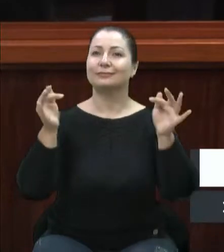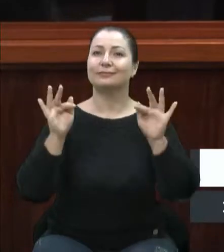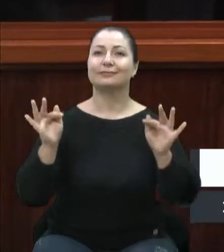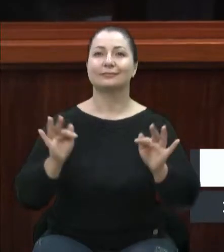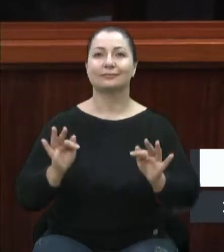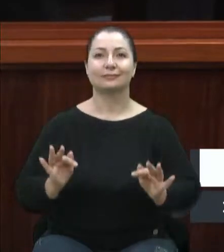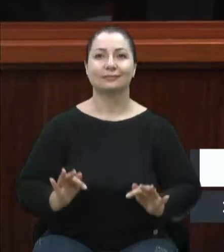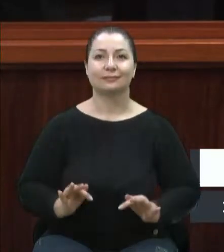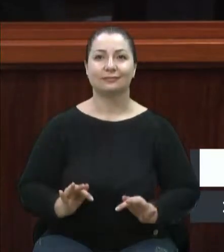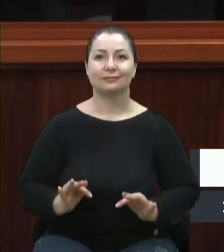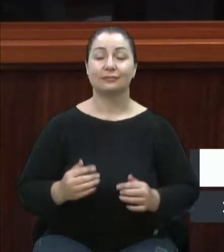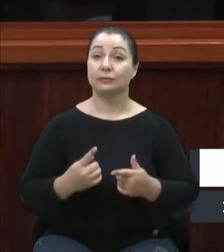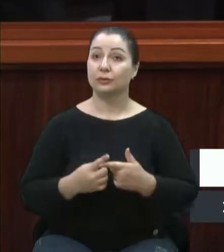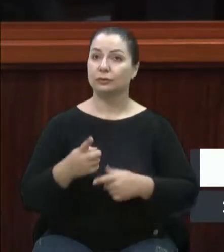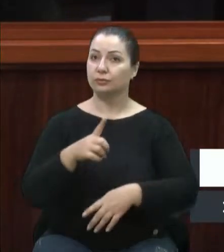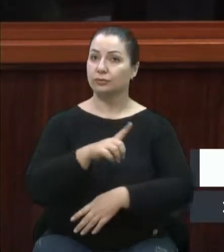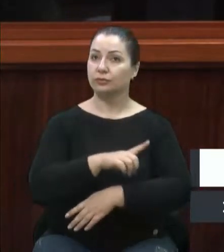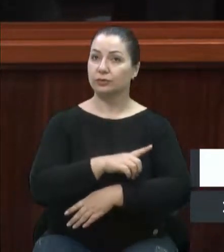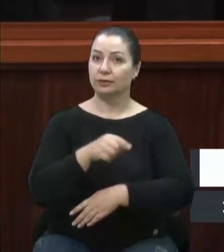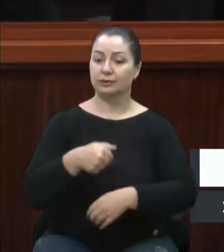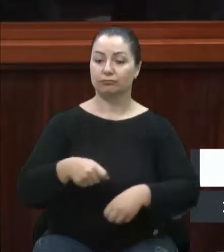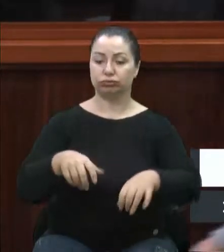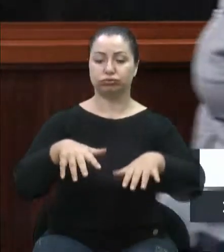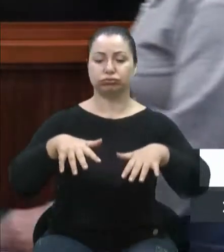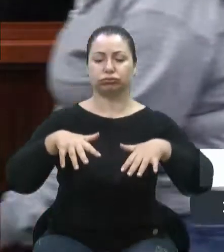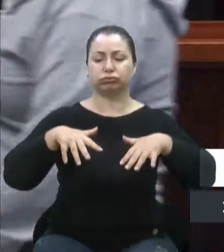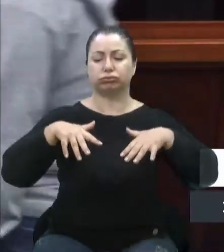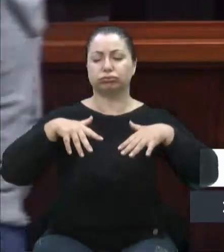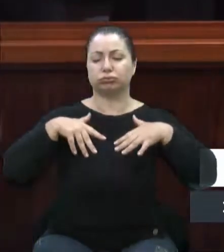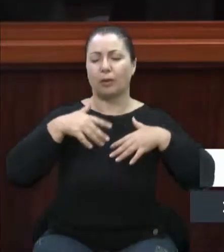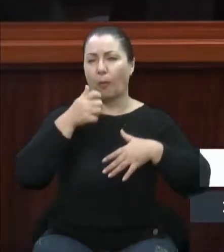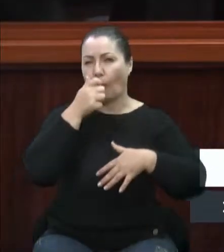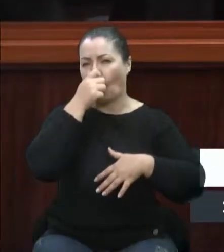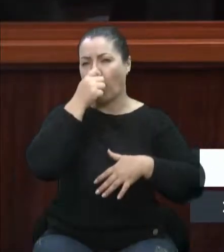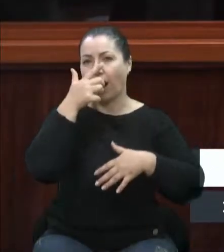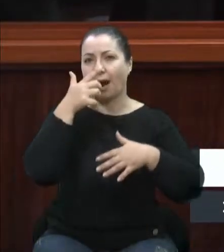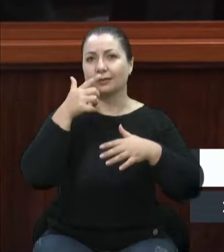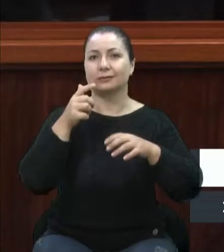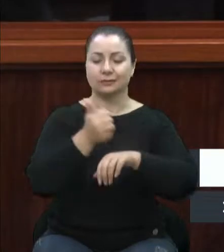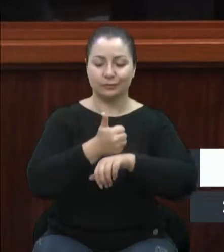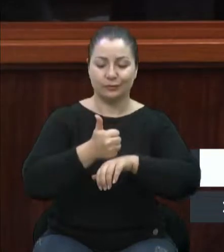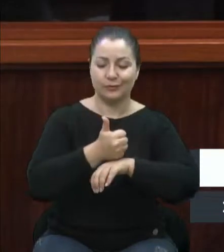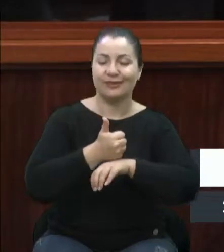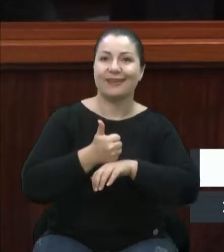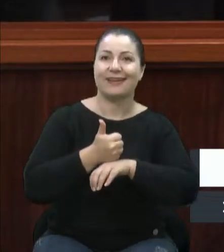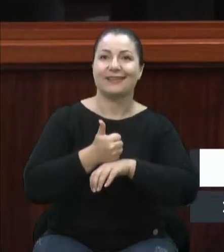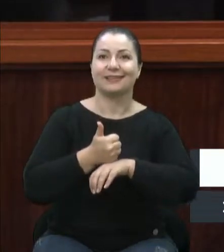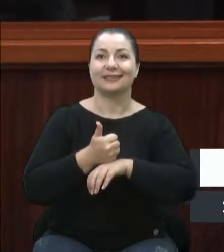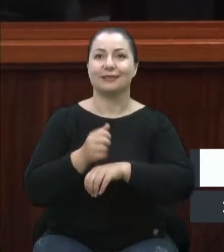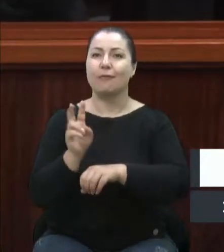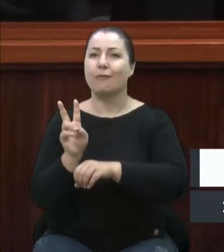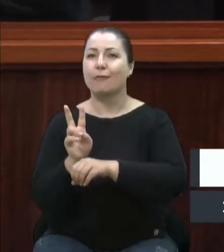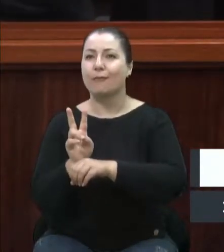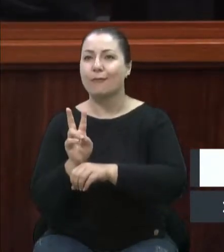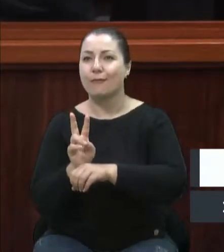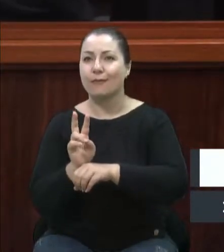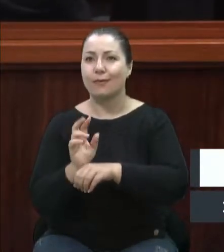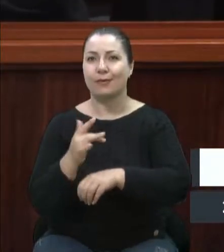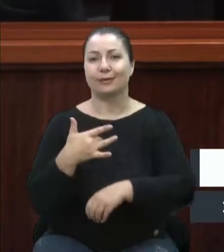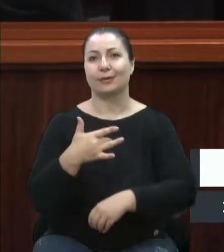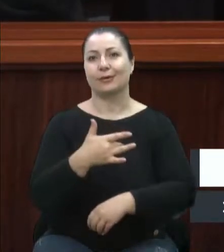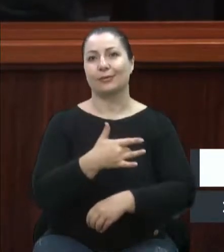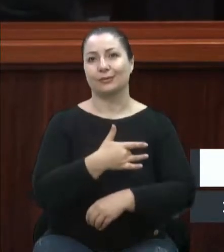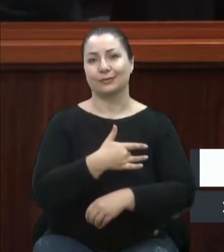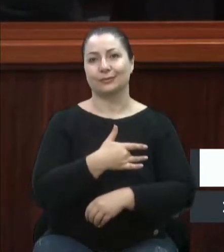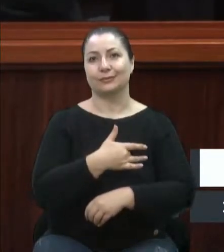porque aquele dia que o nosso plenário estava cheio de agentes comunitários e de agentes de combate a endemias, nós